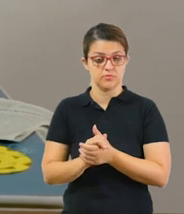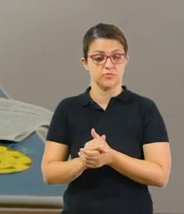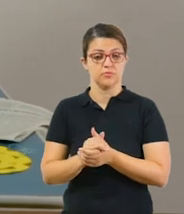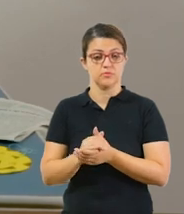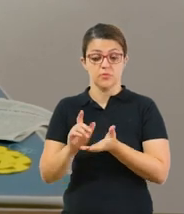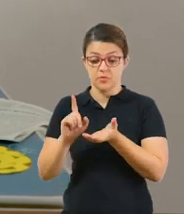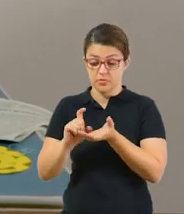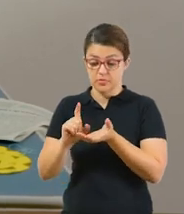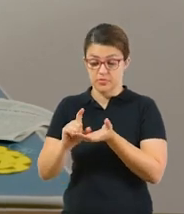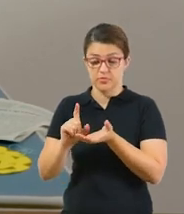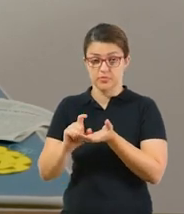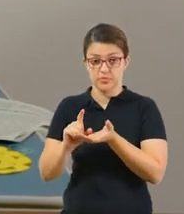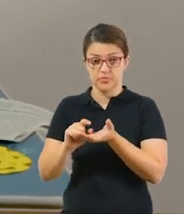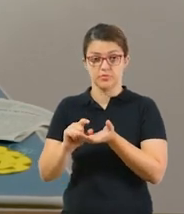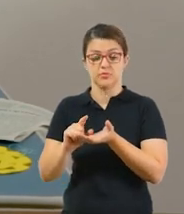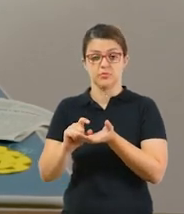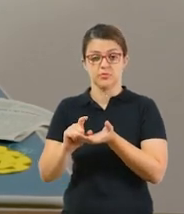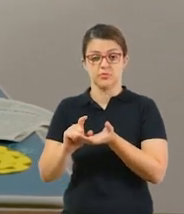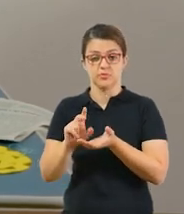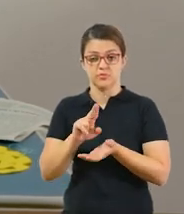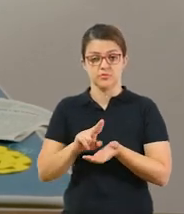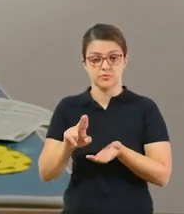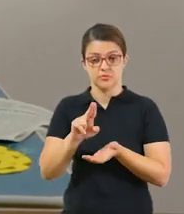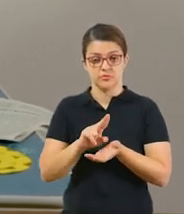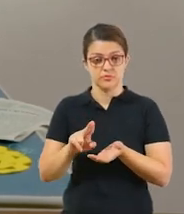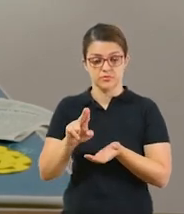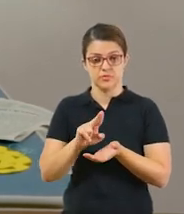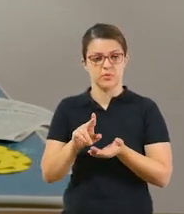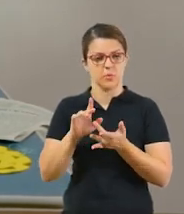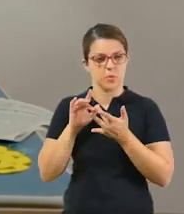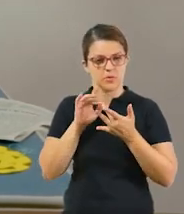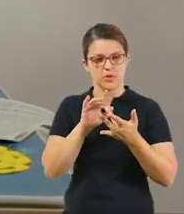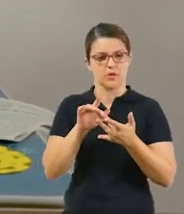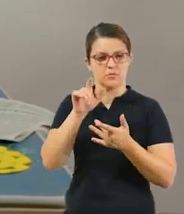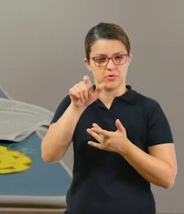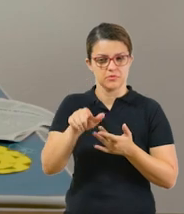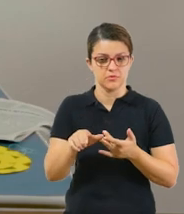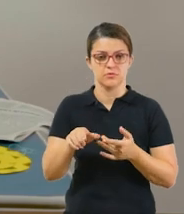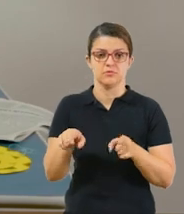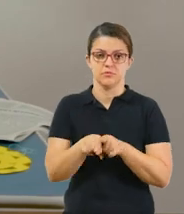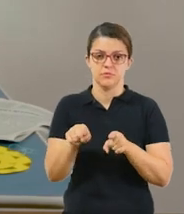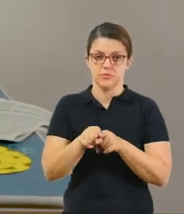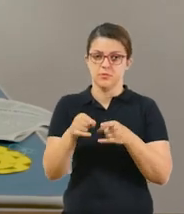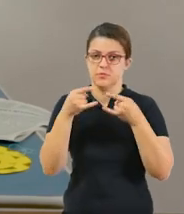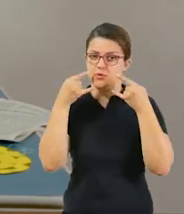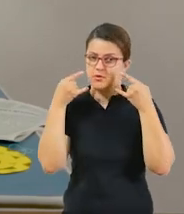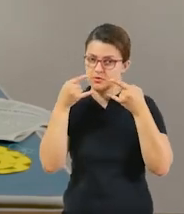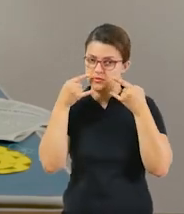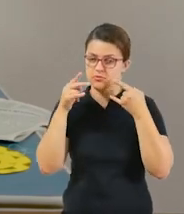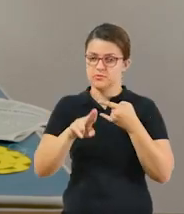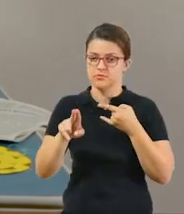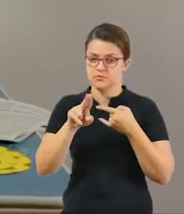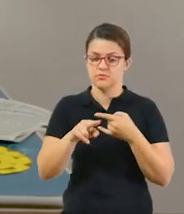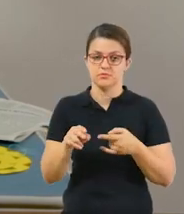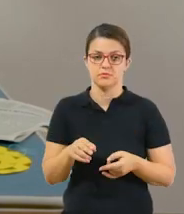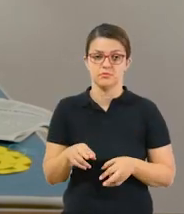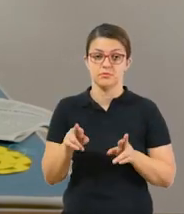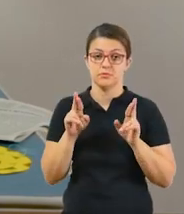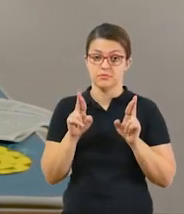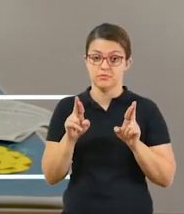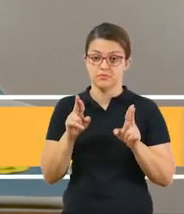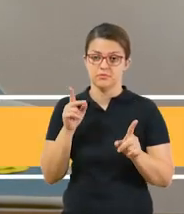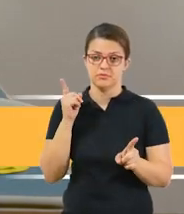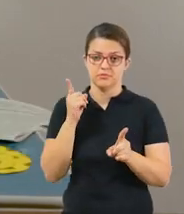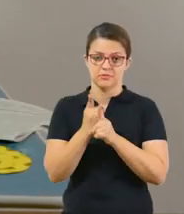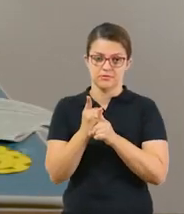usei álcool gel quando for a e até contato com alguém e você máscara tá eu espero